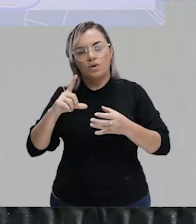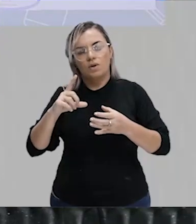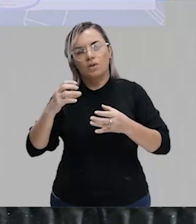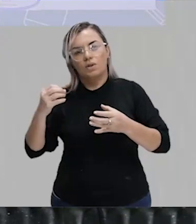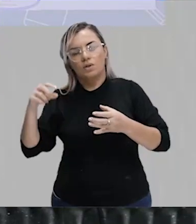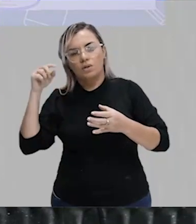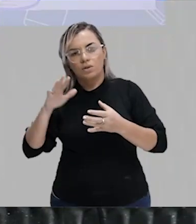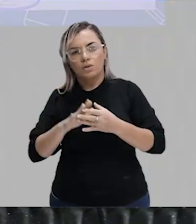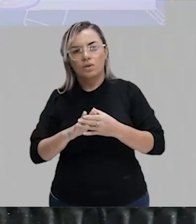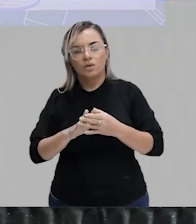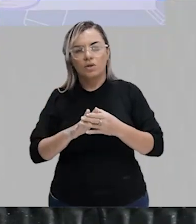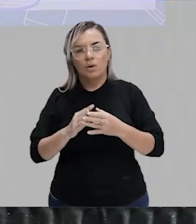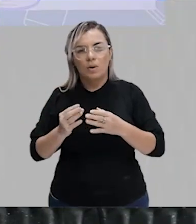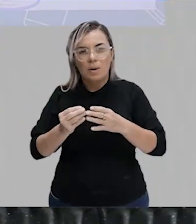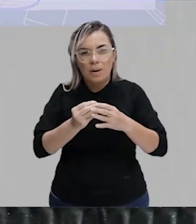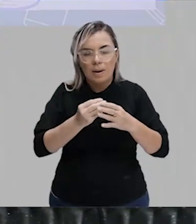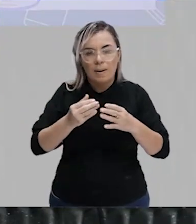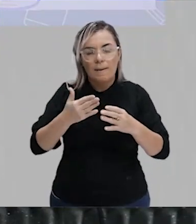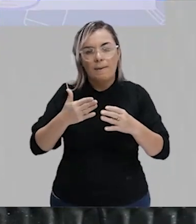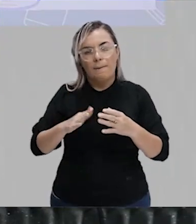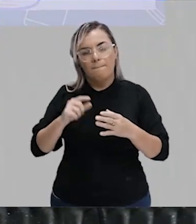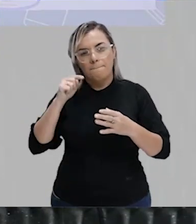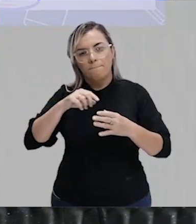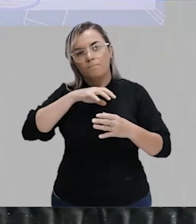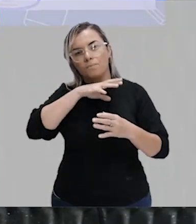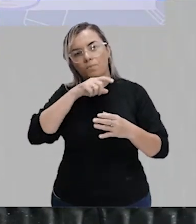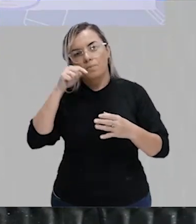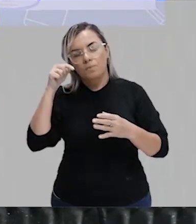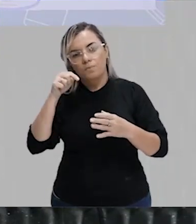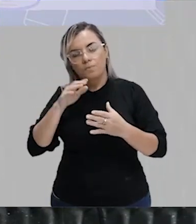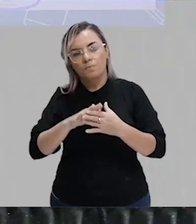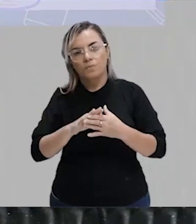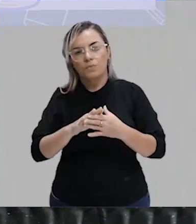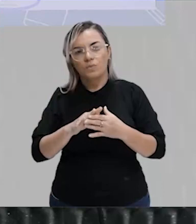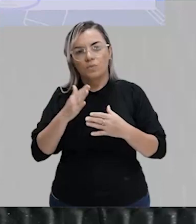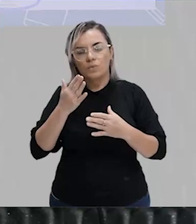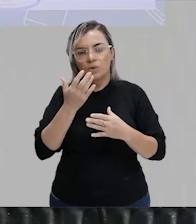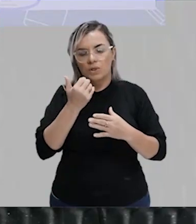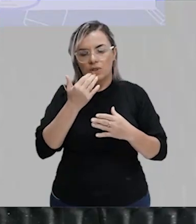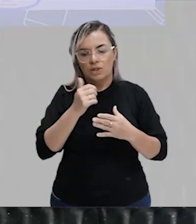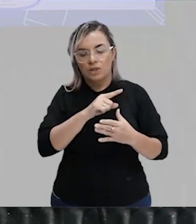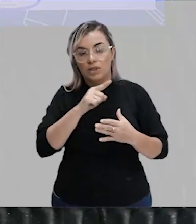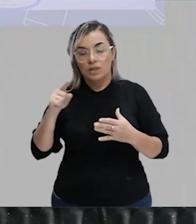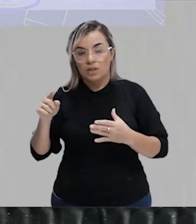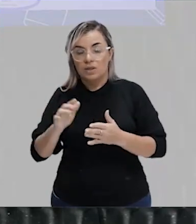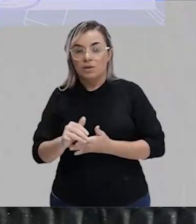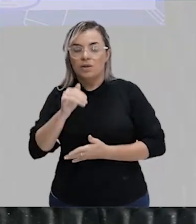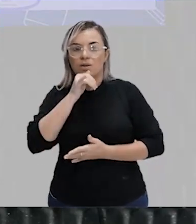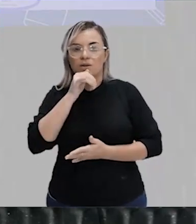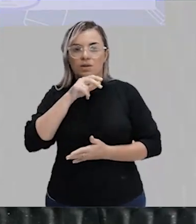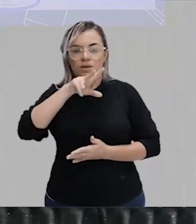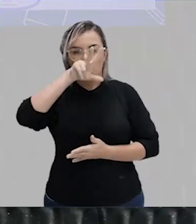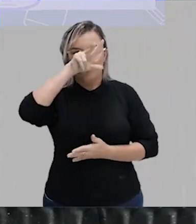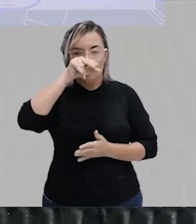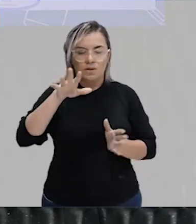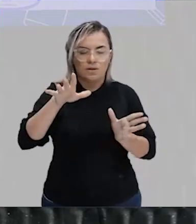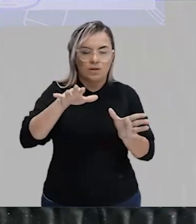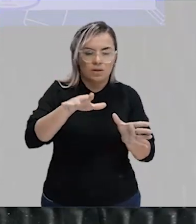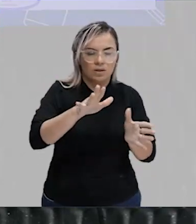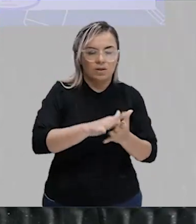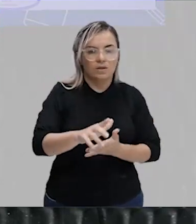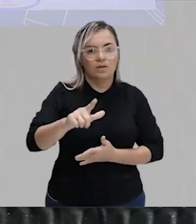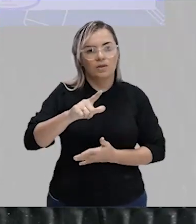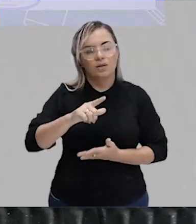nutritiva, que nas aves e nos répteis é bem desenvolvido, tá? Nos animais que põem